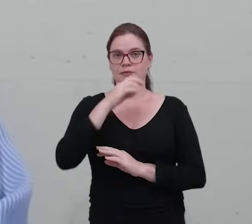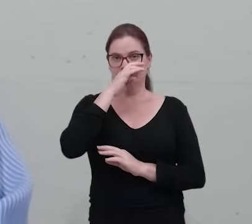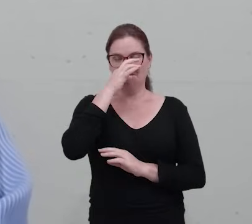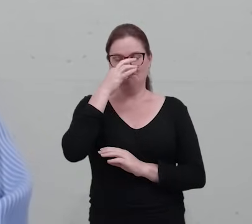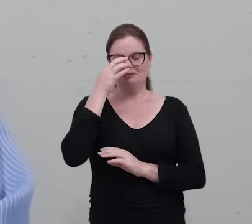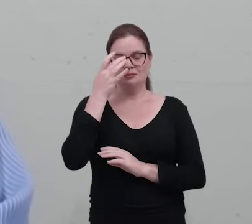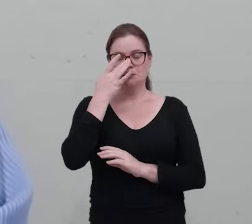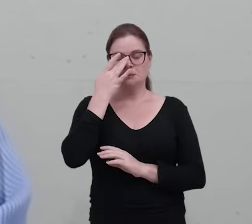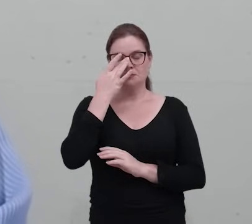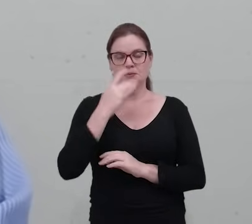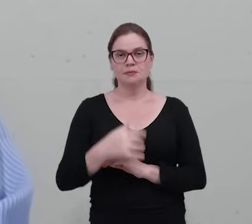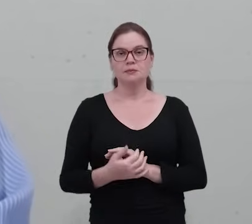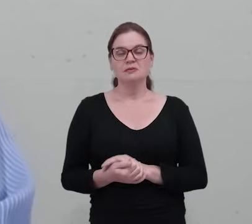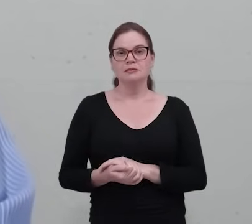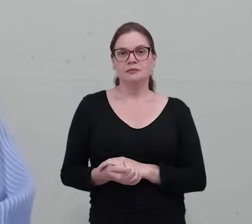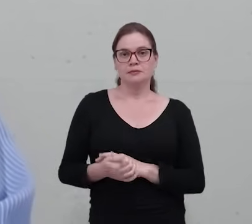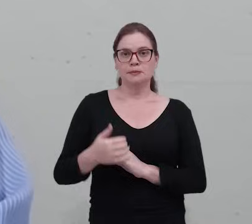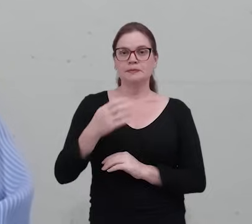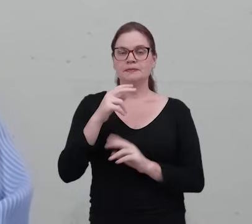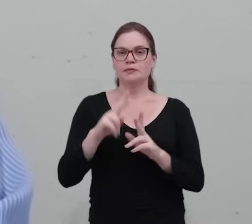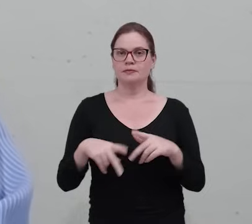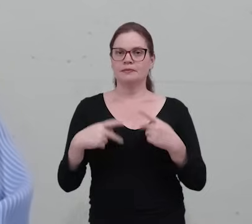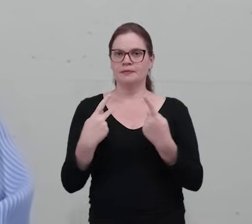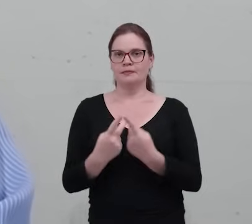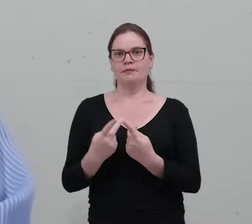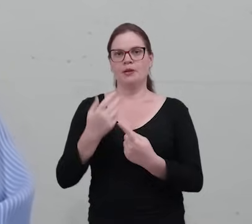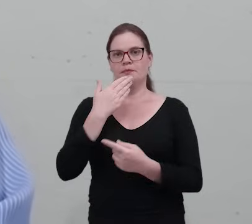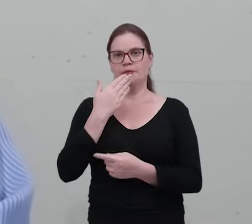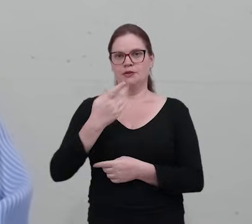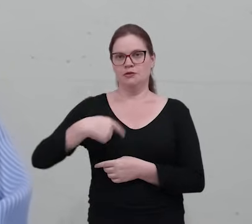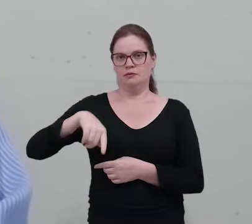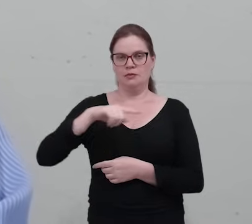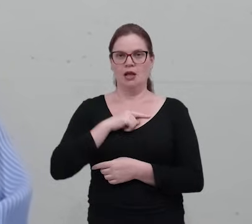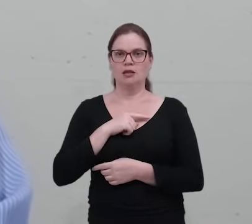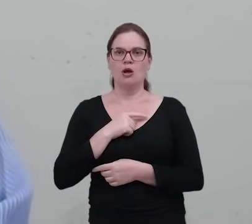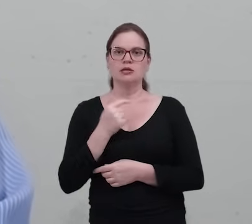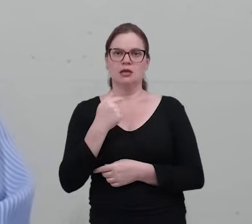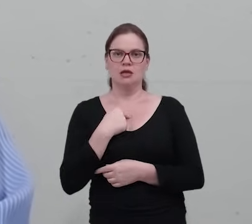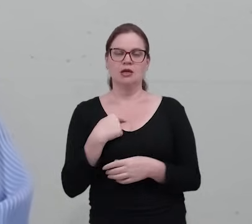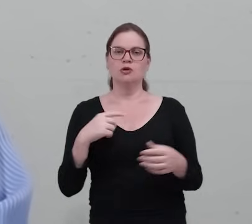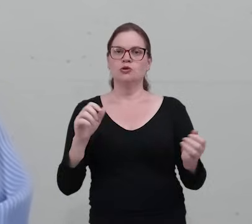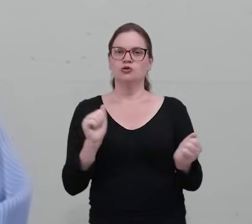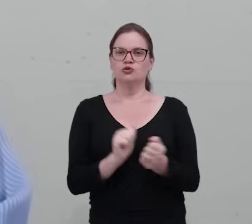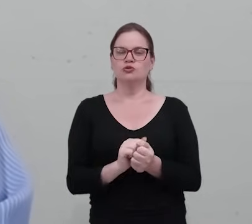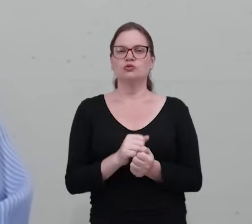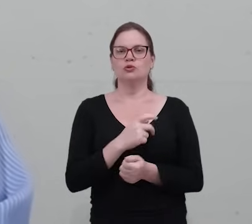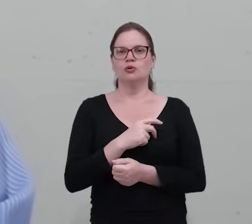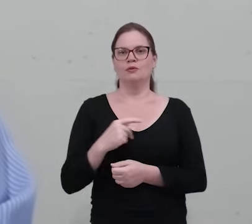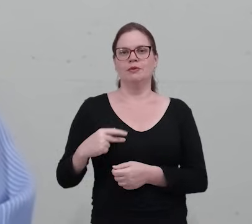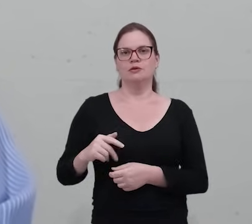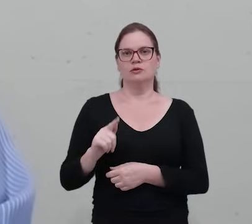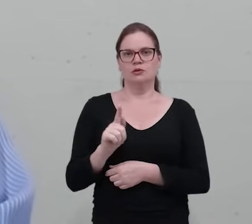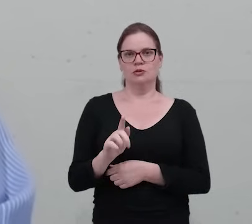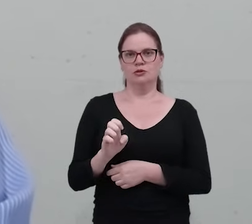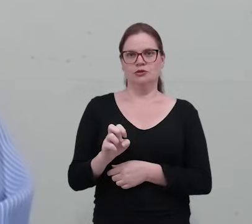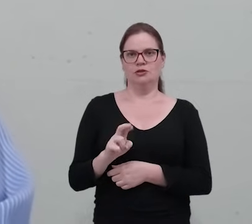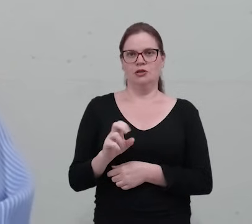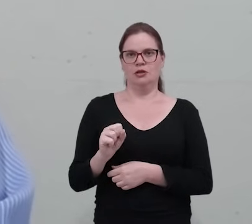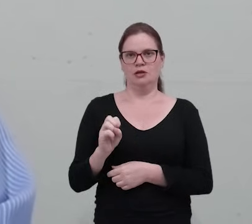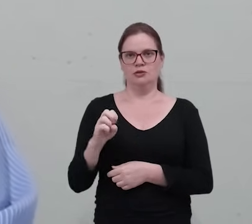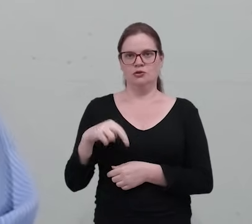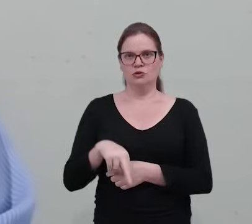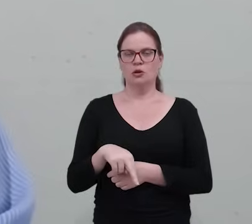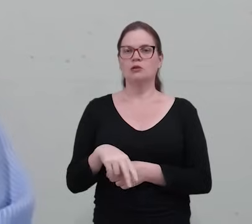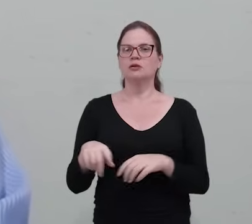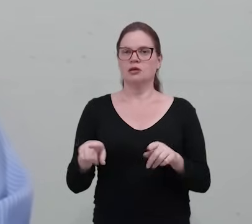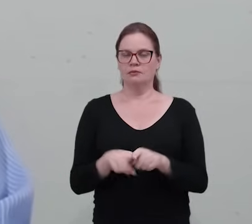e o presbitério nos passou essa incumbência. O pastor Gerson Belucci, na época, era o coordenador em São Paulo.